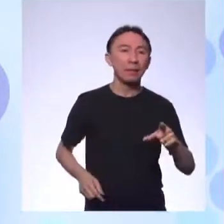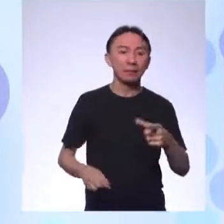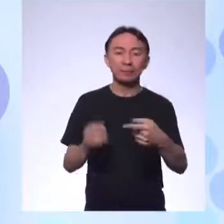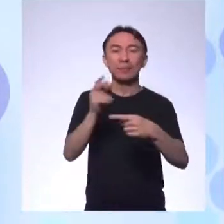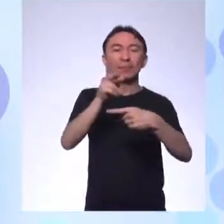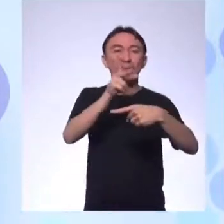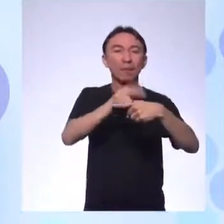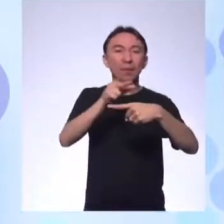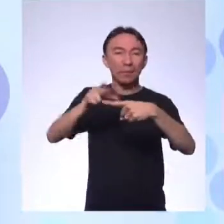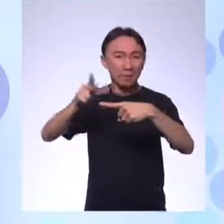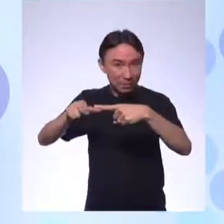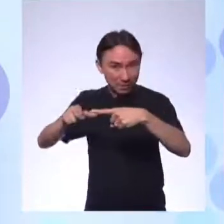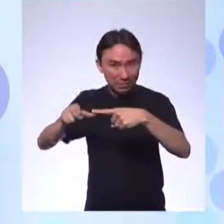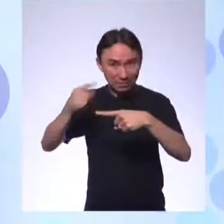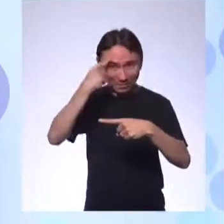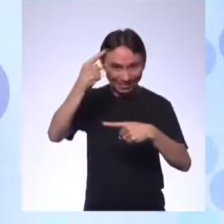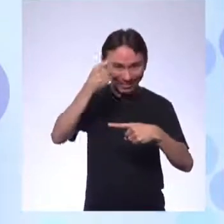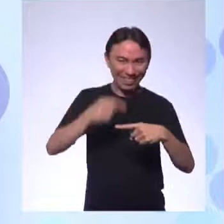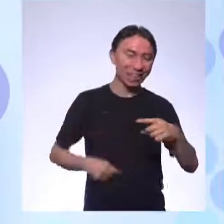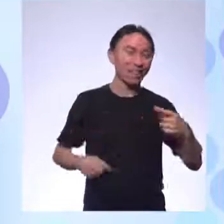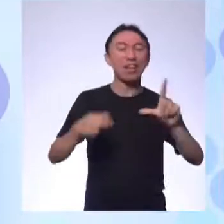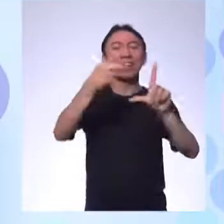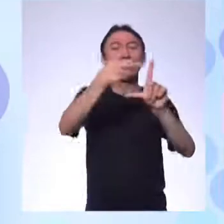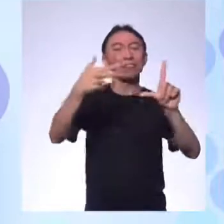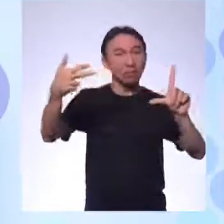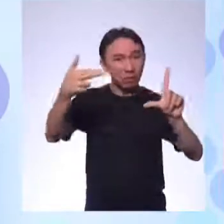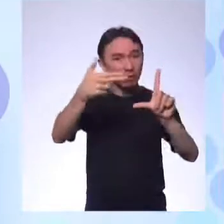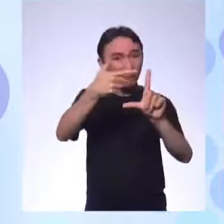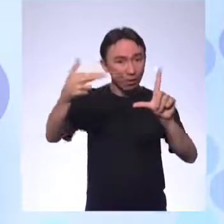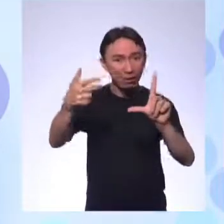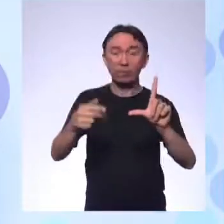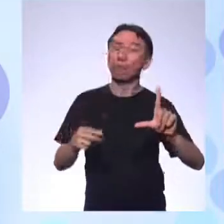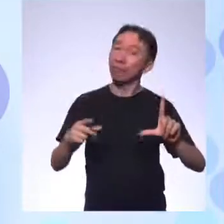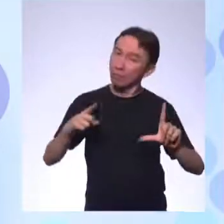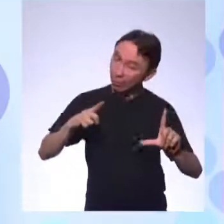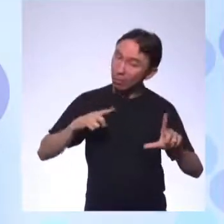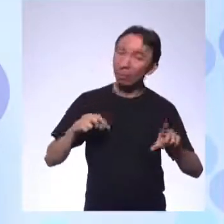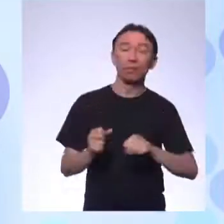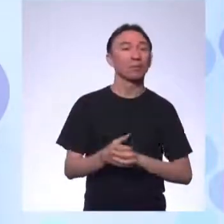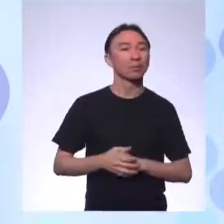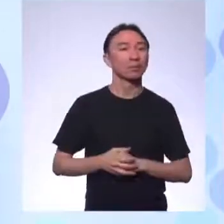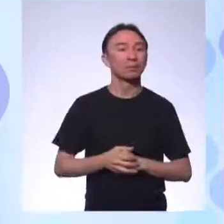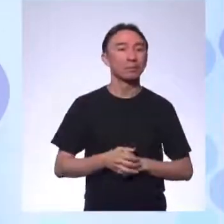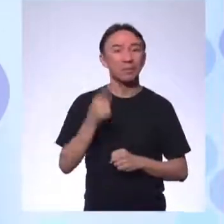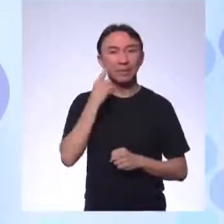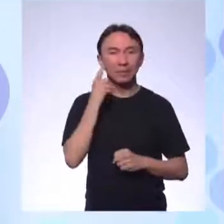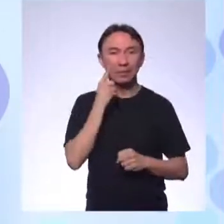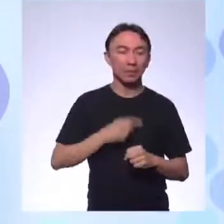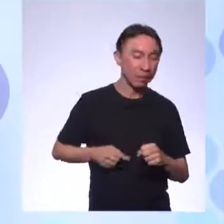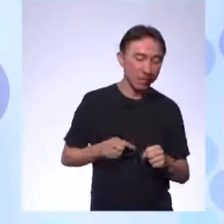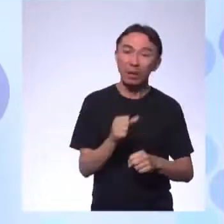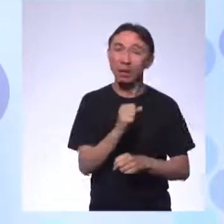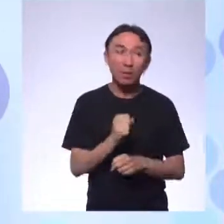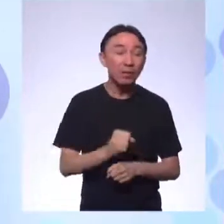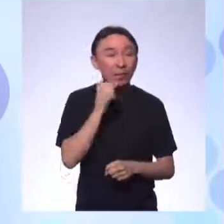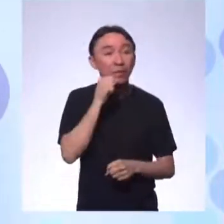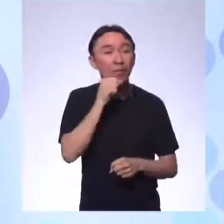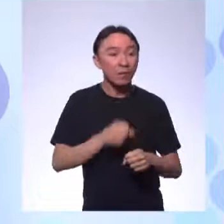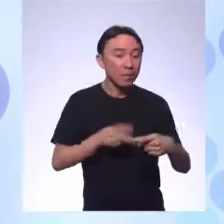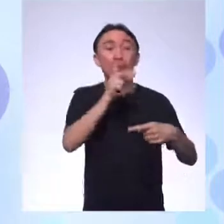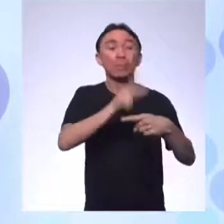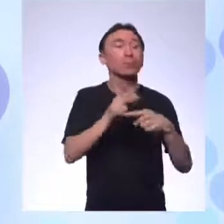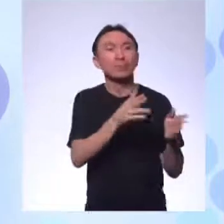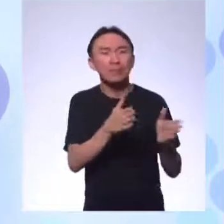de streaming vermelhinha faz muito disso. Então, eu falo assim, olha, você vai assistir um episódio, aí você fala, não, peraí, eu vou, mas só